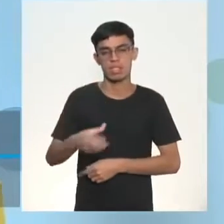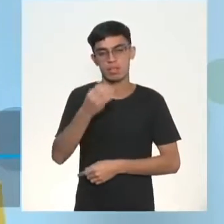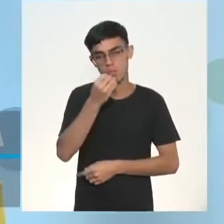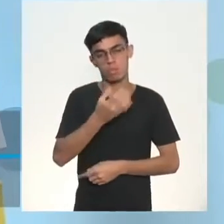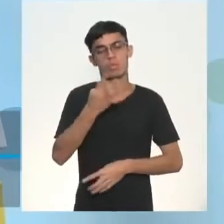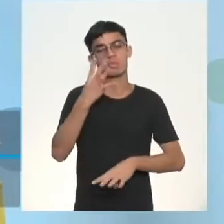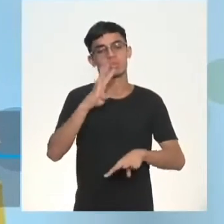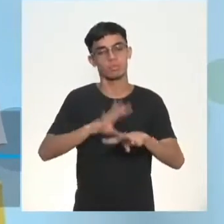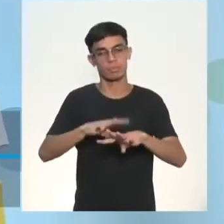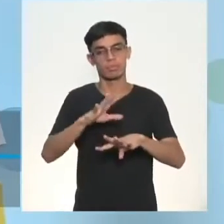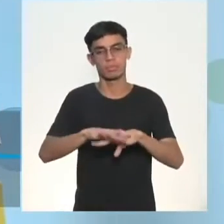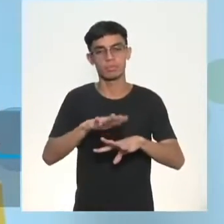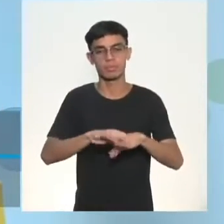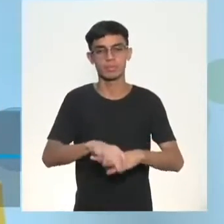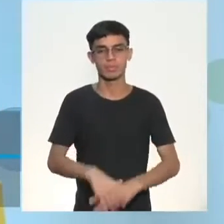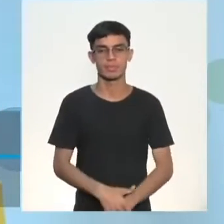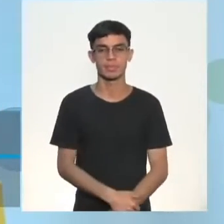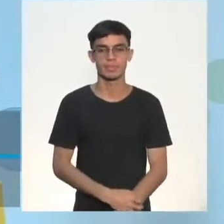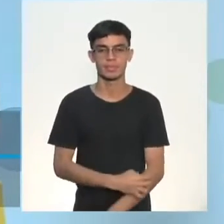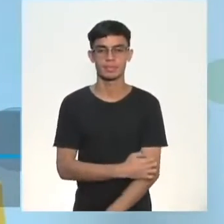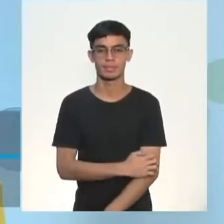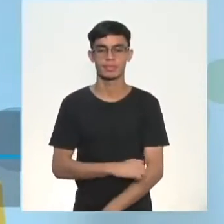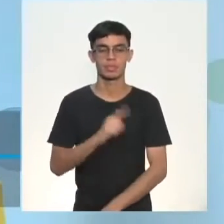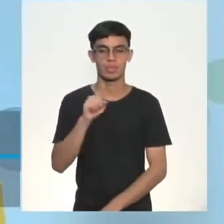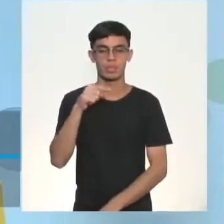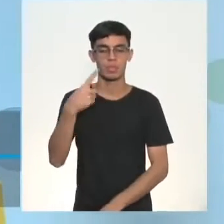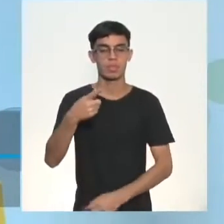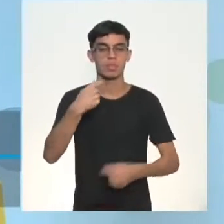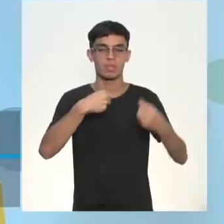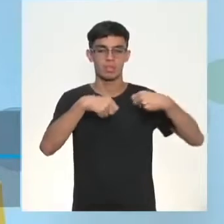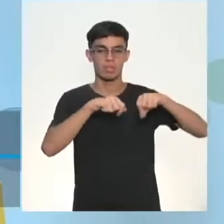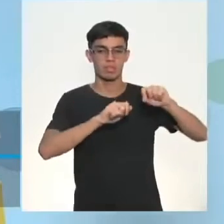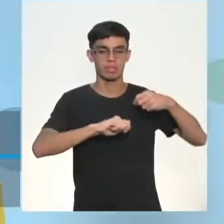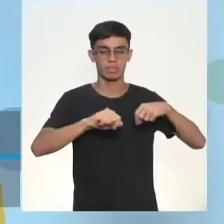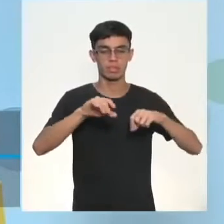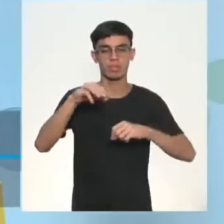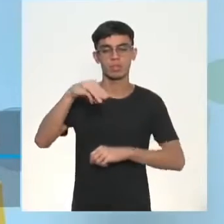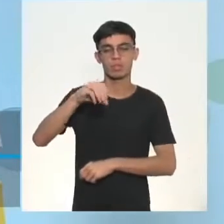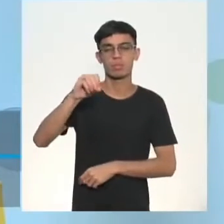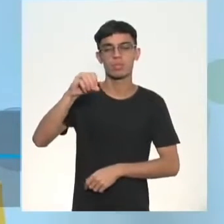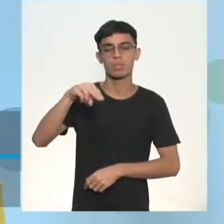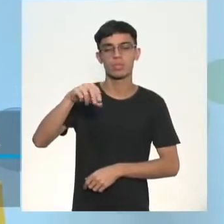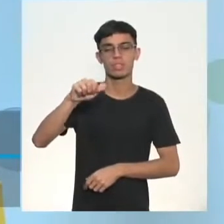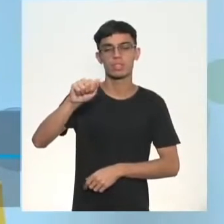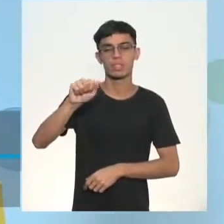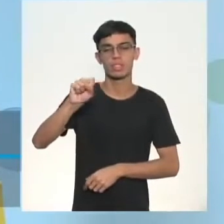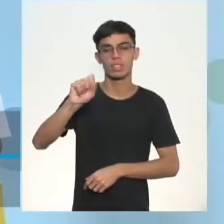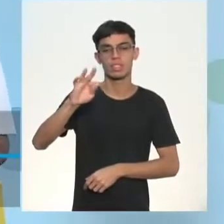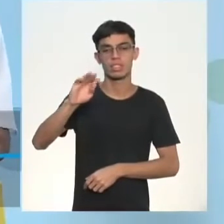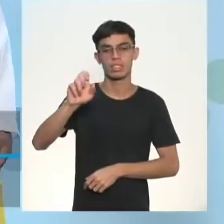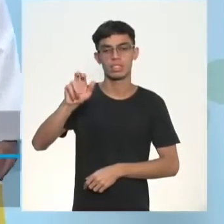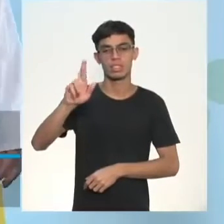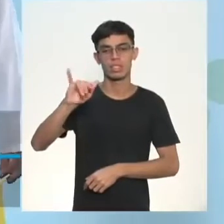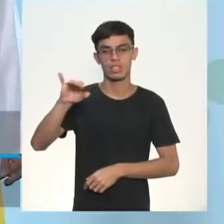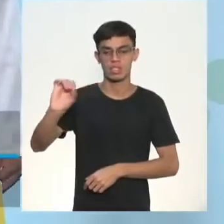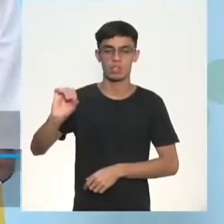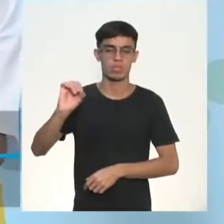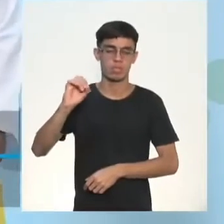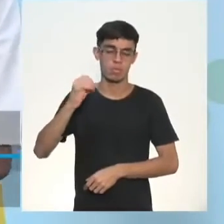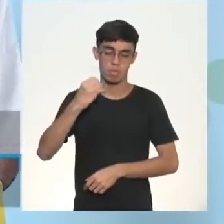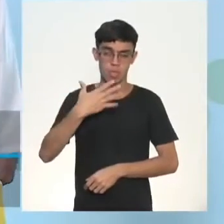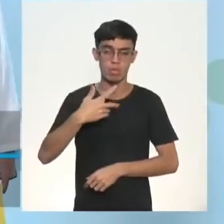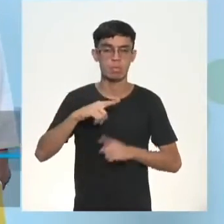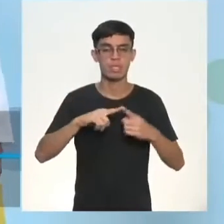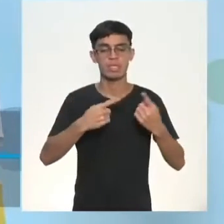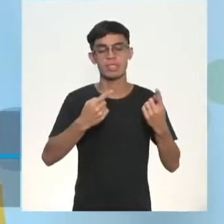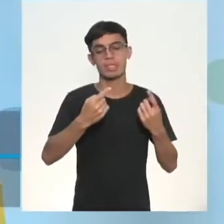matemático. Tá? Então, tanto é que depois ele foi ser o administrador lá do monastério e se deu muito bem, só que acabou deixando a ciência um